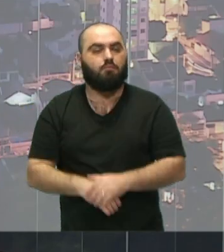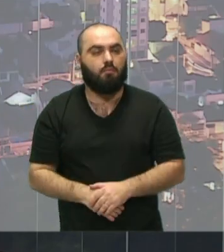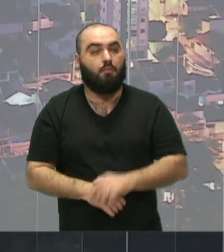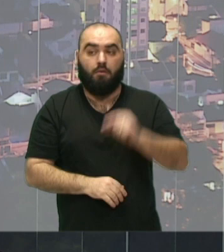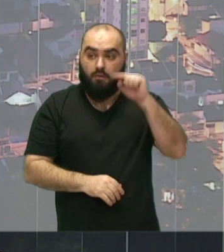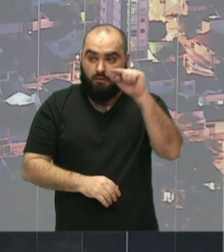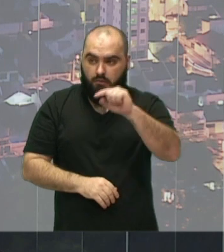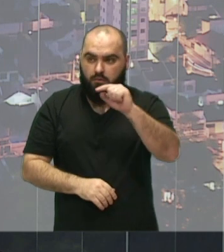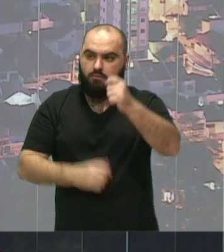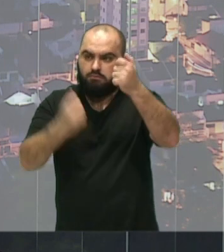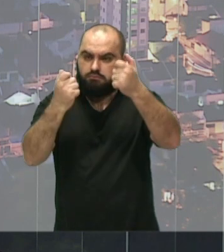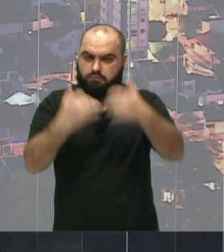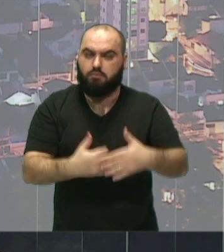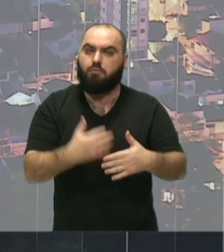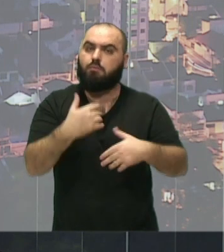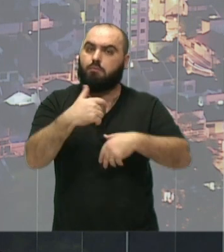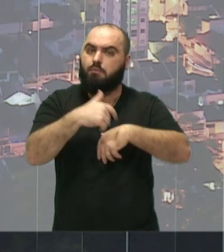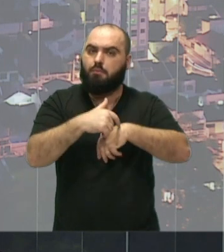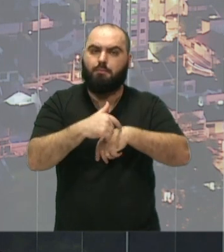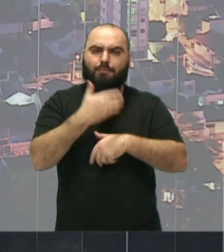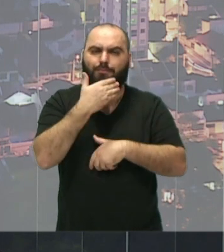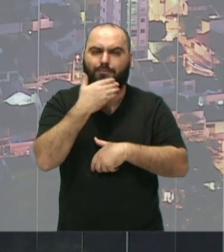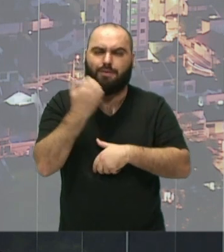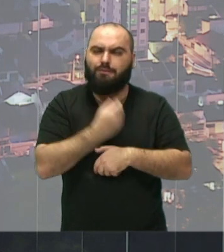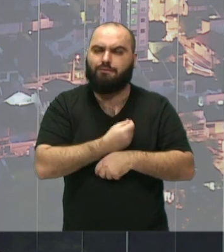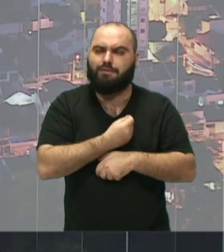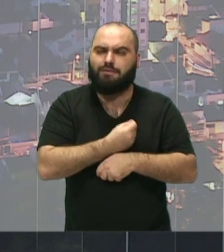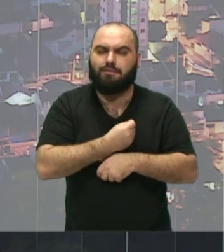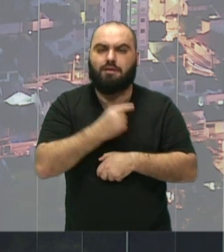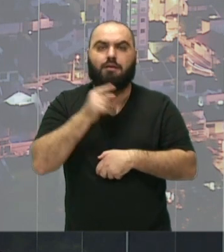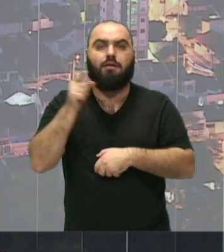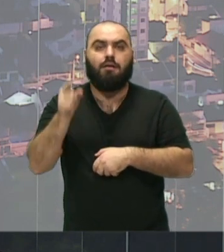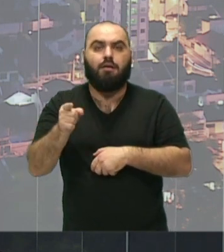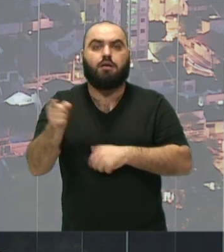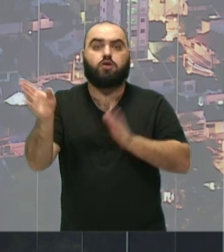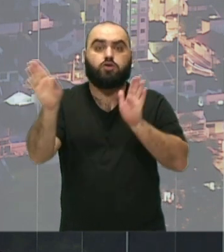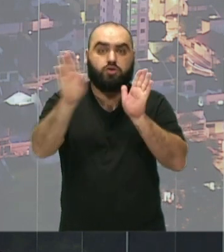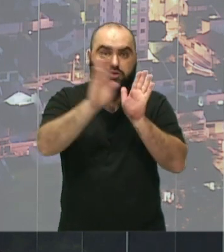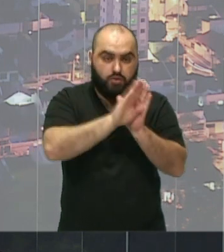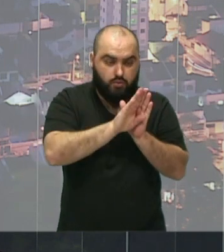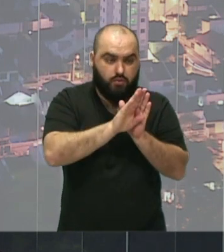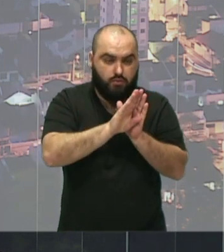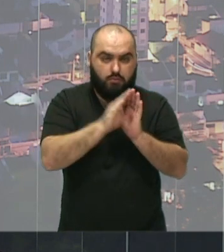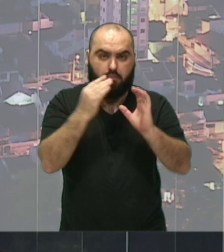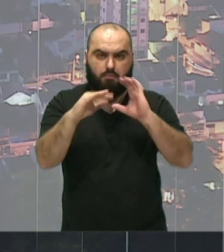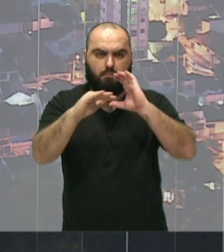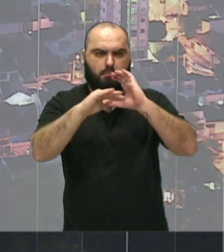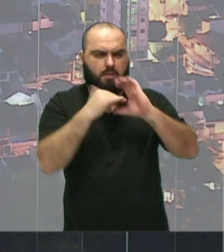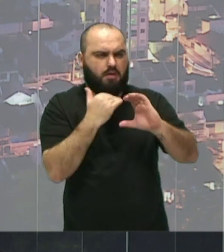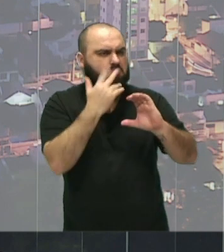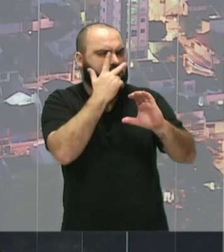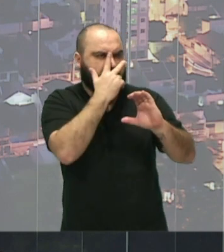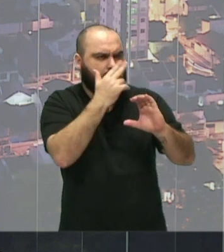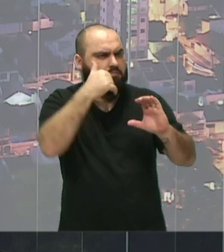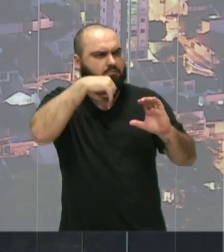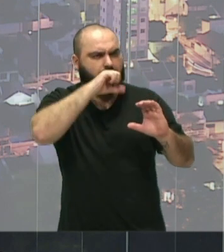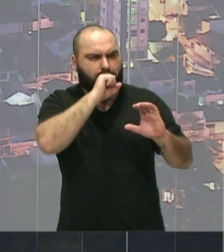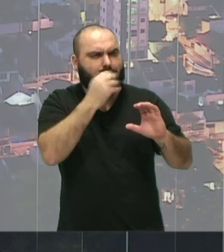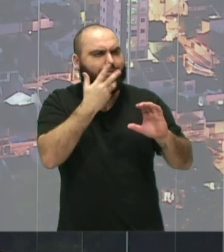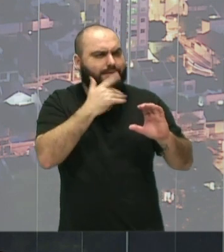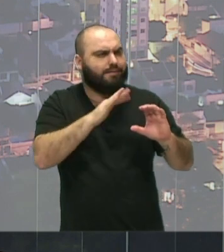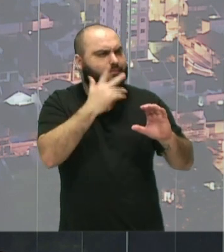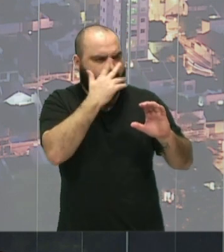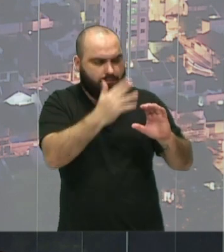mais que ela se sentiu melhor na vida foi quando ela recebeu, né, um e-mail, acho que de uma mãe de uma